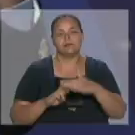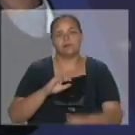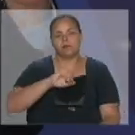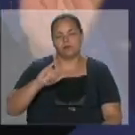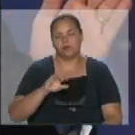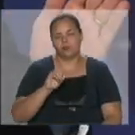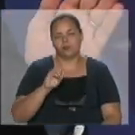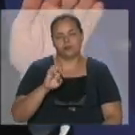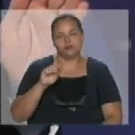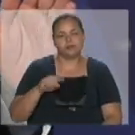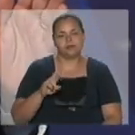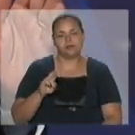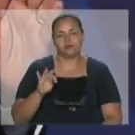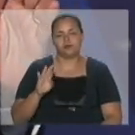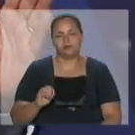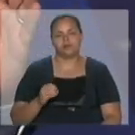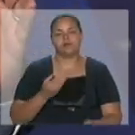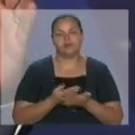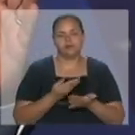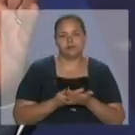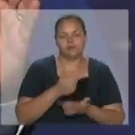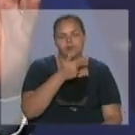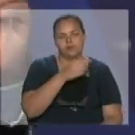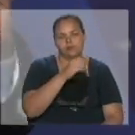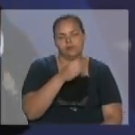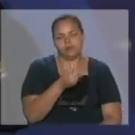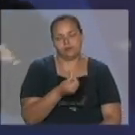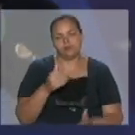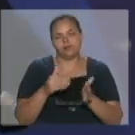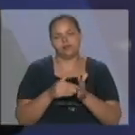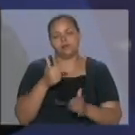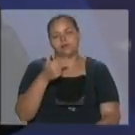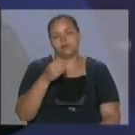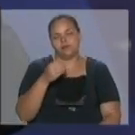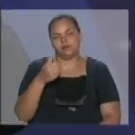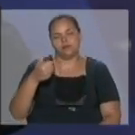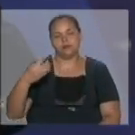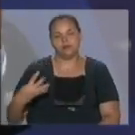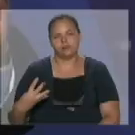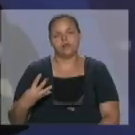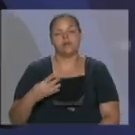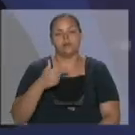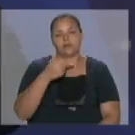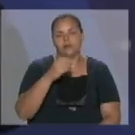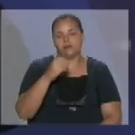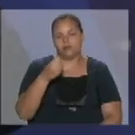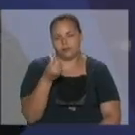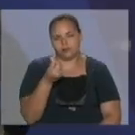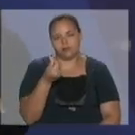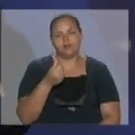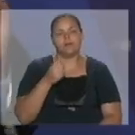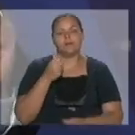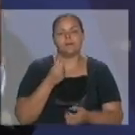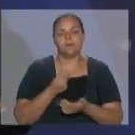de 2006 a 2014. Em 2006, a Petrobras pagou, só a